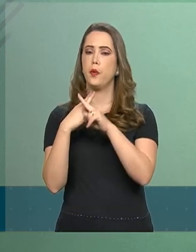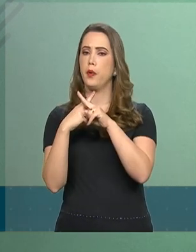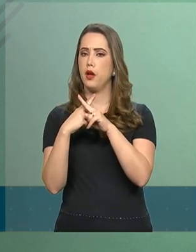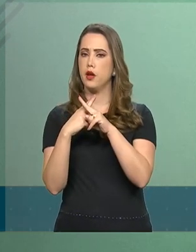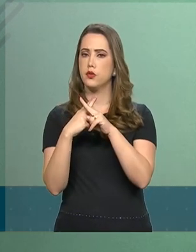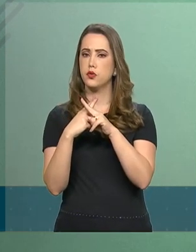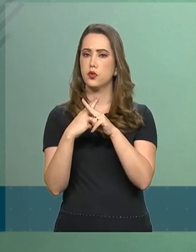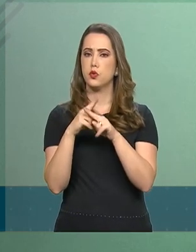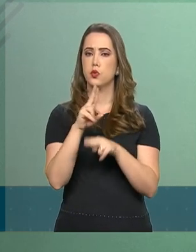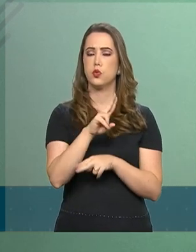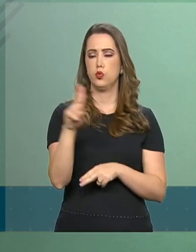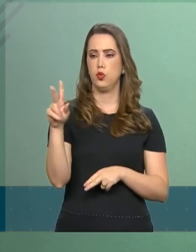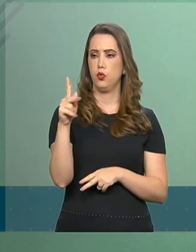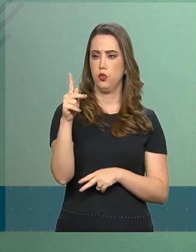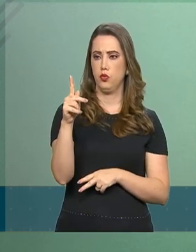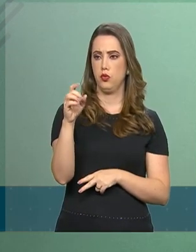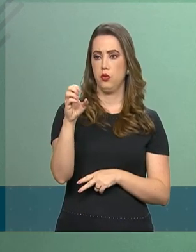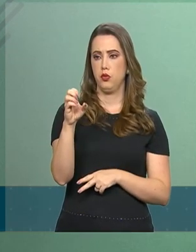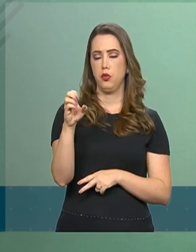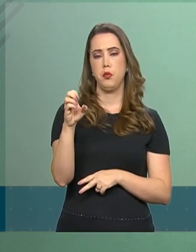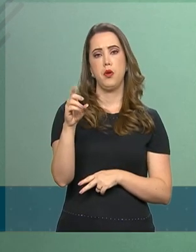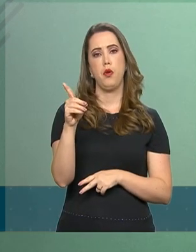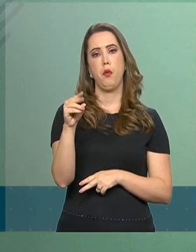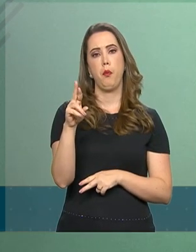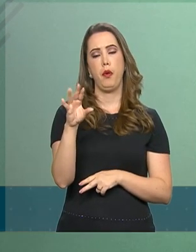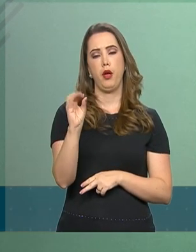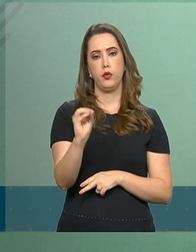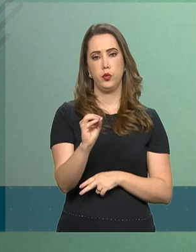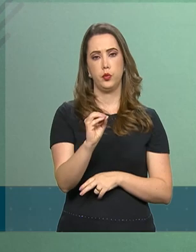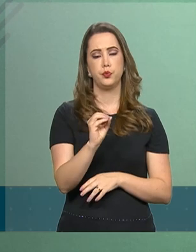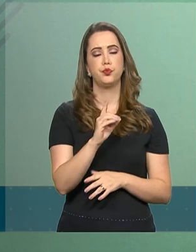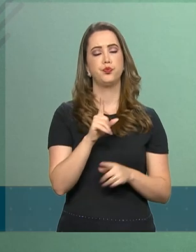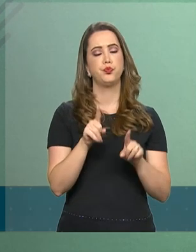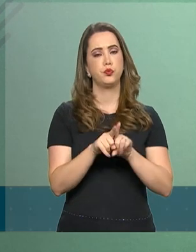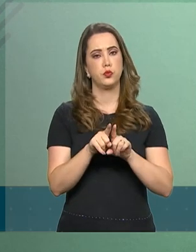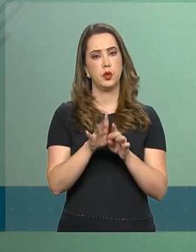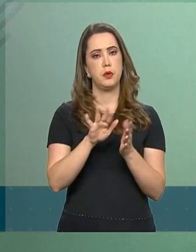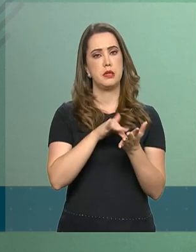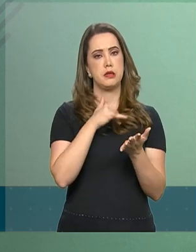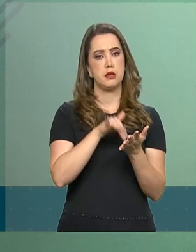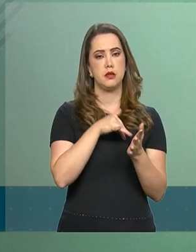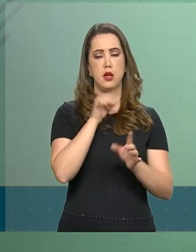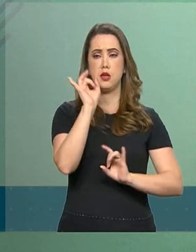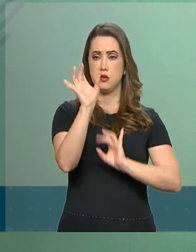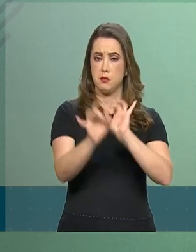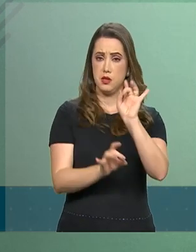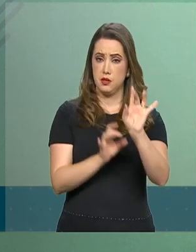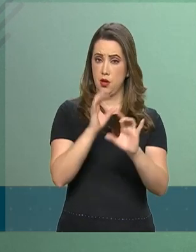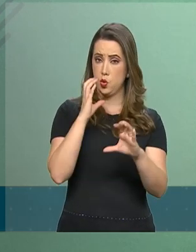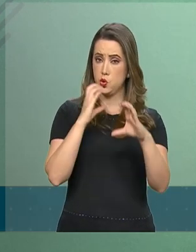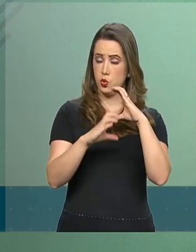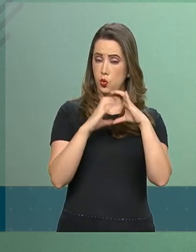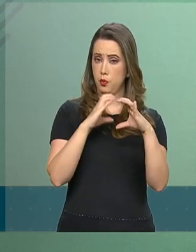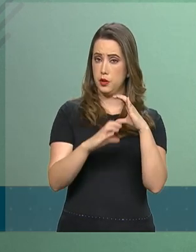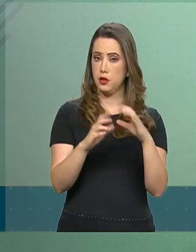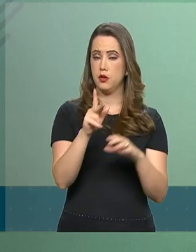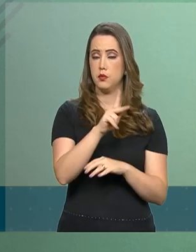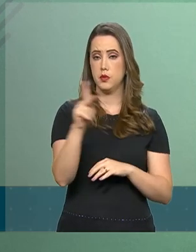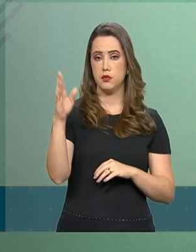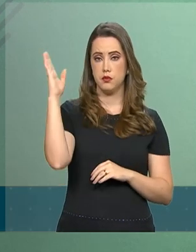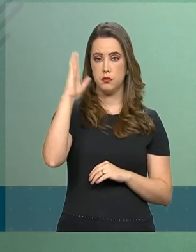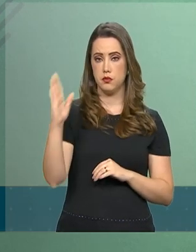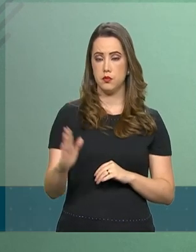senhor pedro guimarães secretário especial de comunicação da presidência da